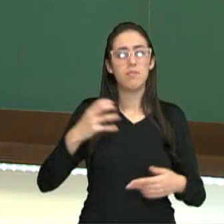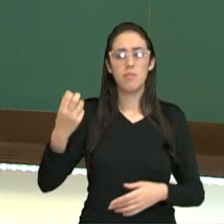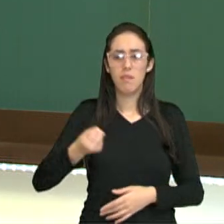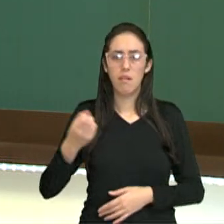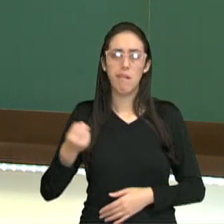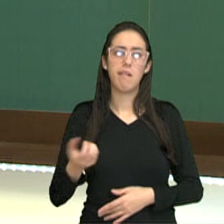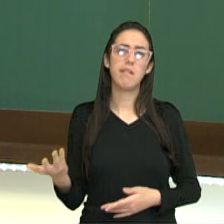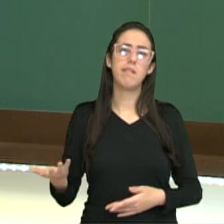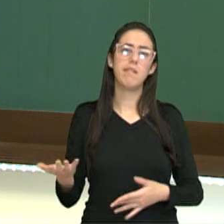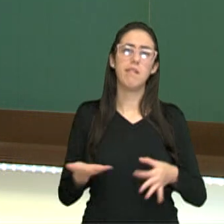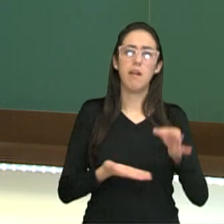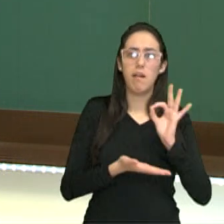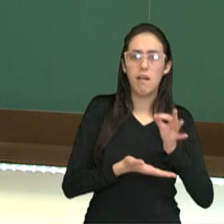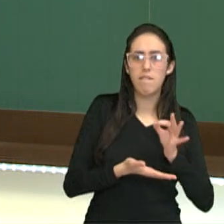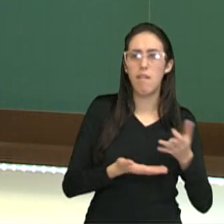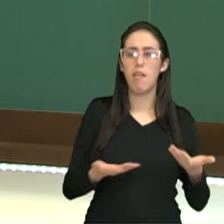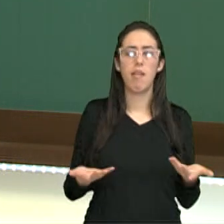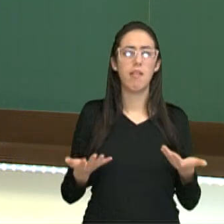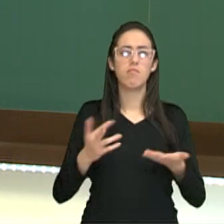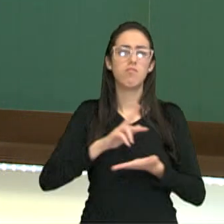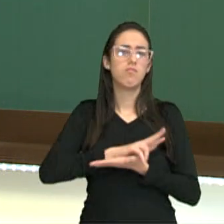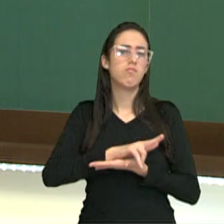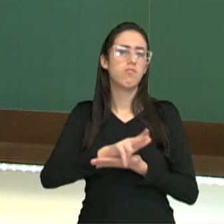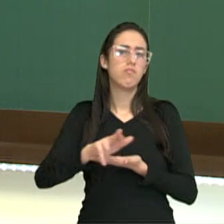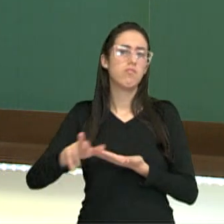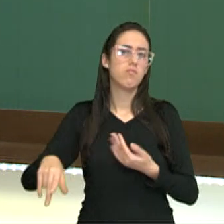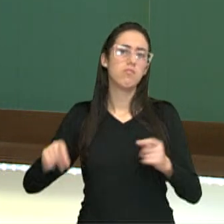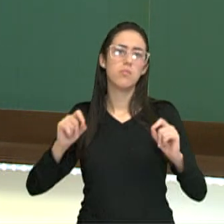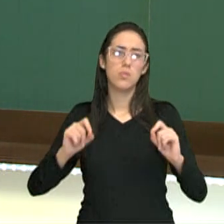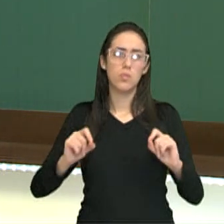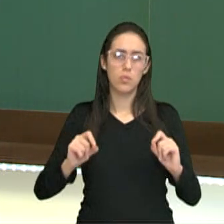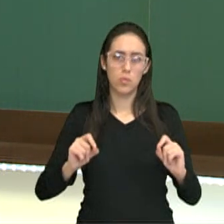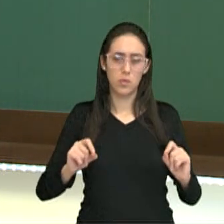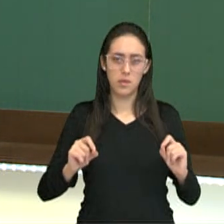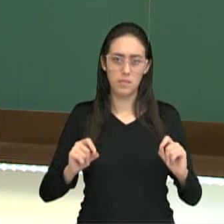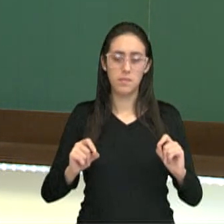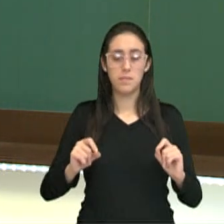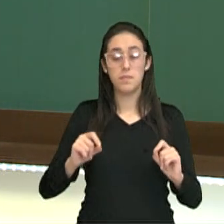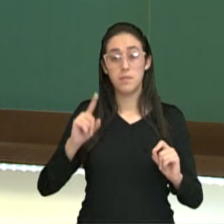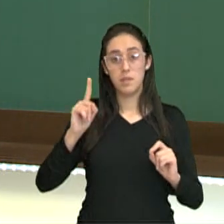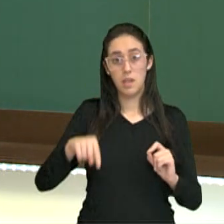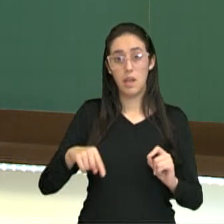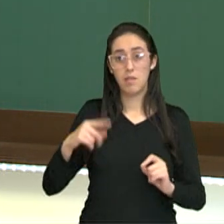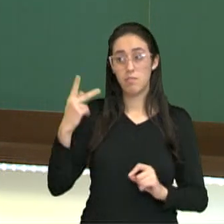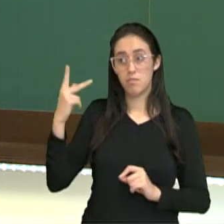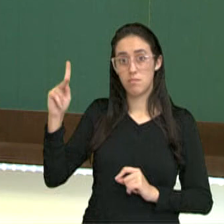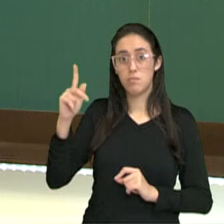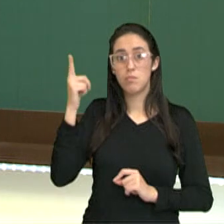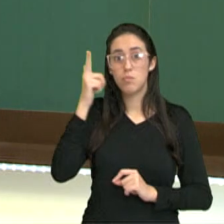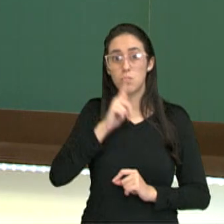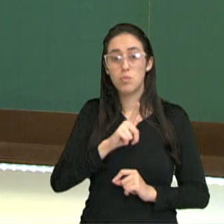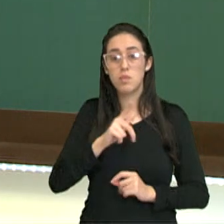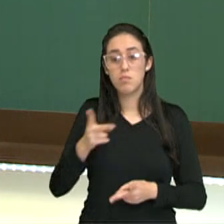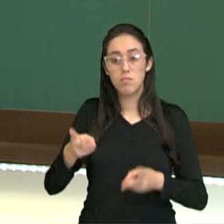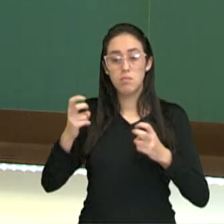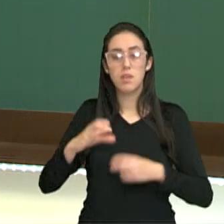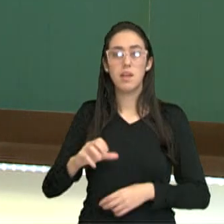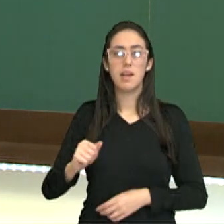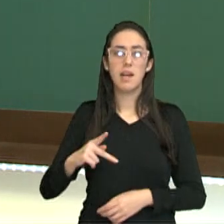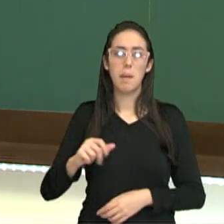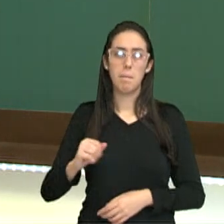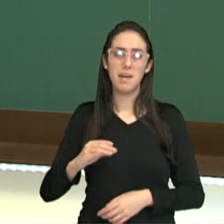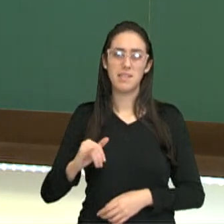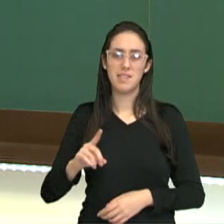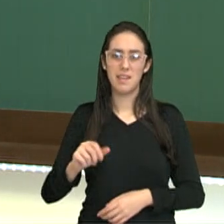colocar café, o que for ali dentro e vai dar uma capacidade. Para a gente determinar essa capacidade, a gente precisa calcular o seu